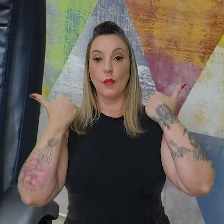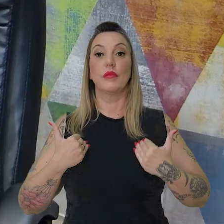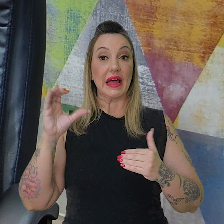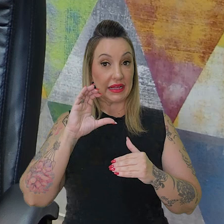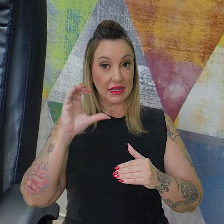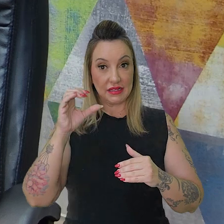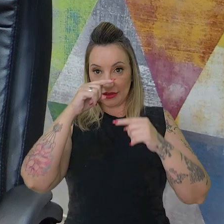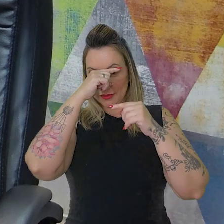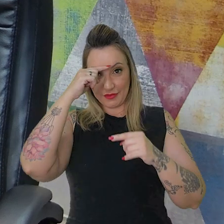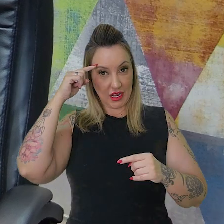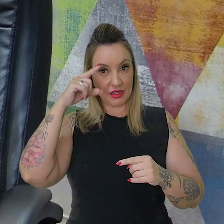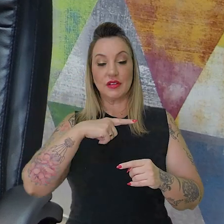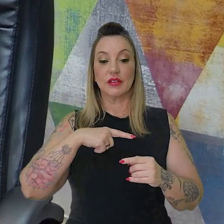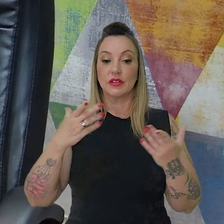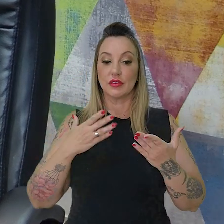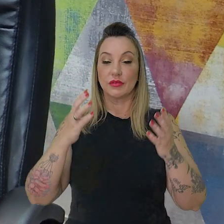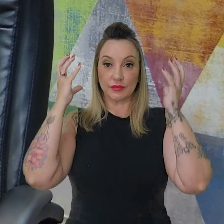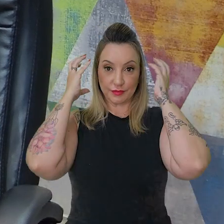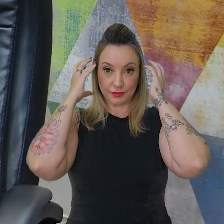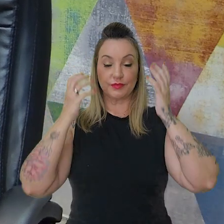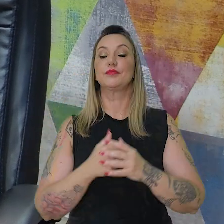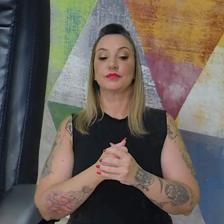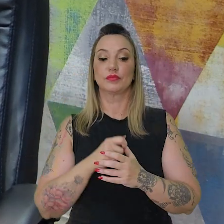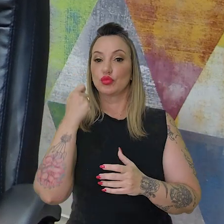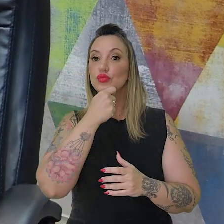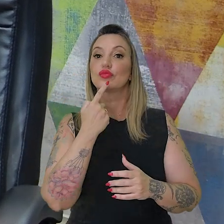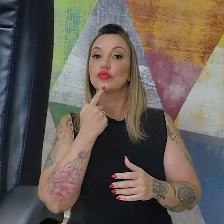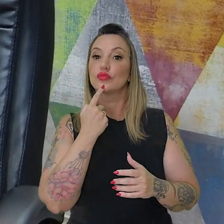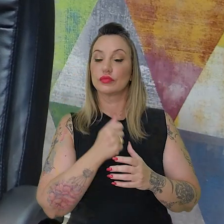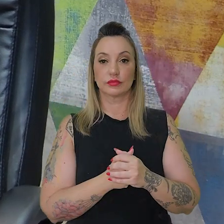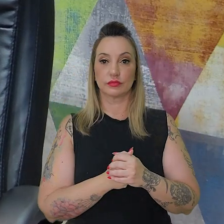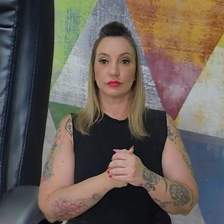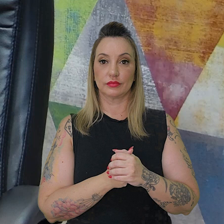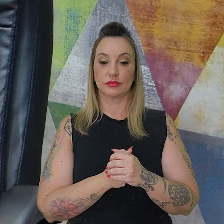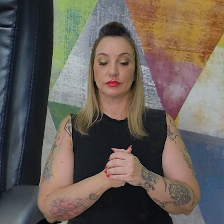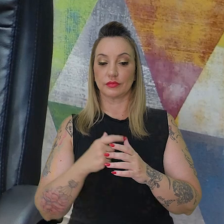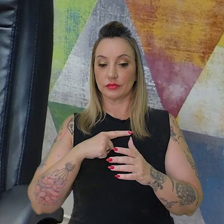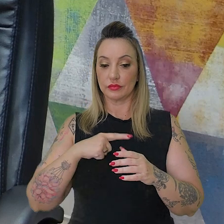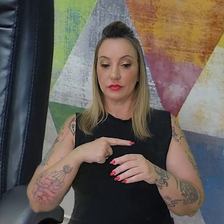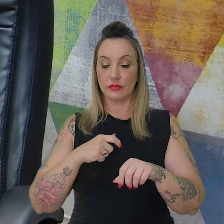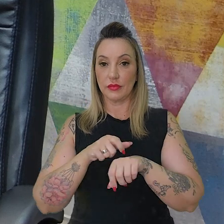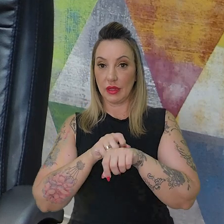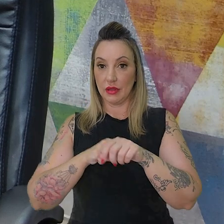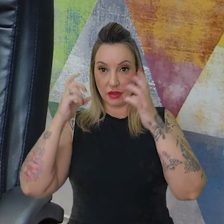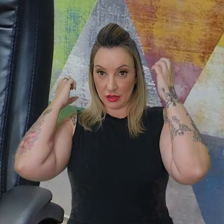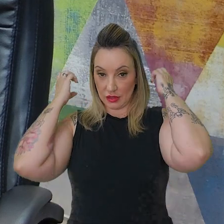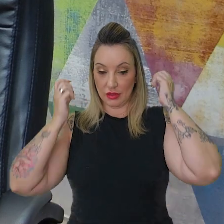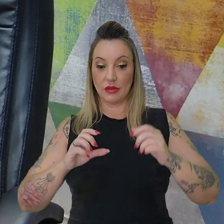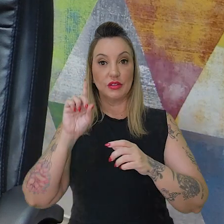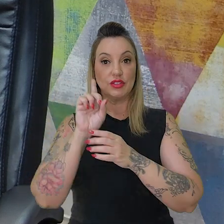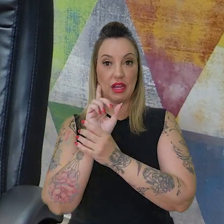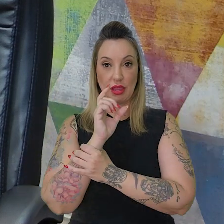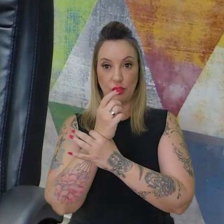Castanha ten franja hoje eu tô de fone tô com batom vermelho tem tô com uma chuchinha no braço